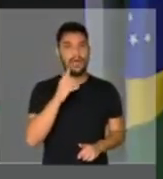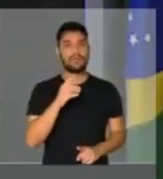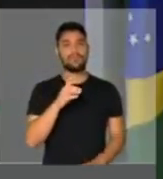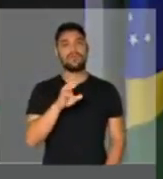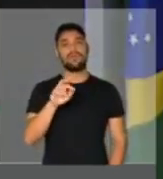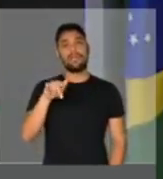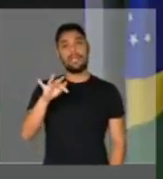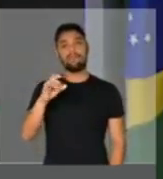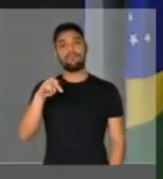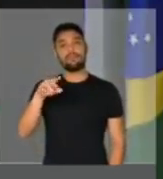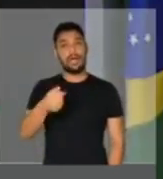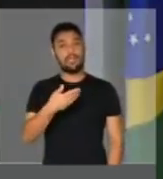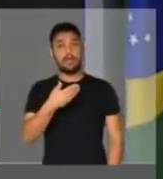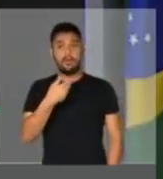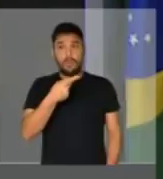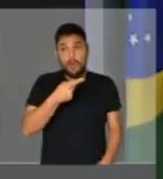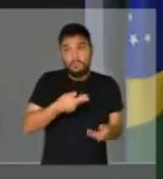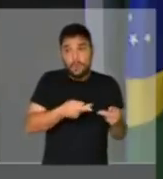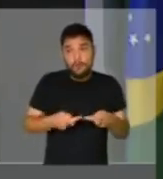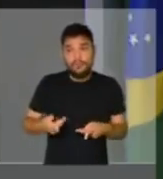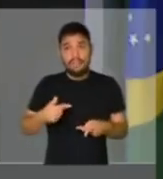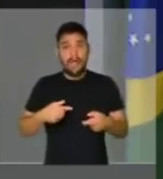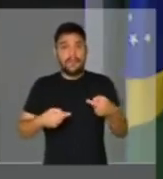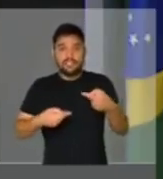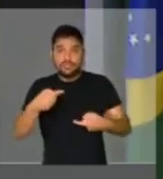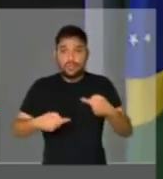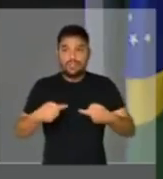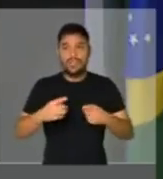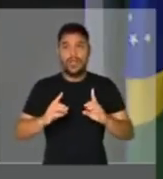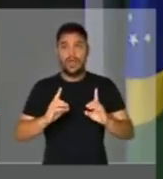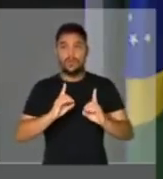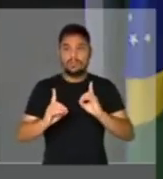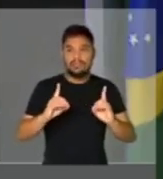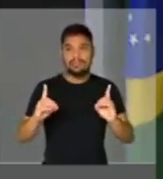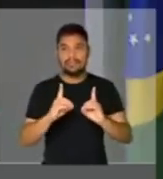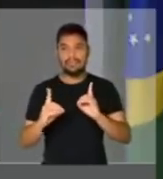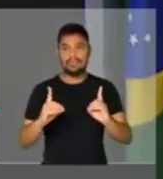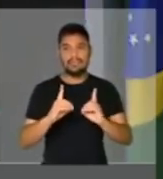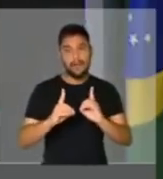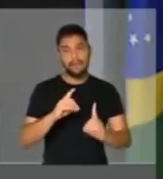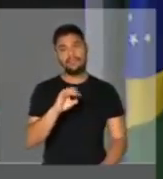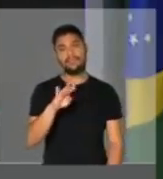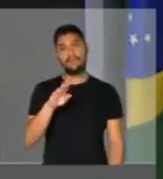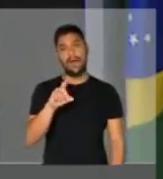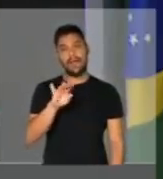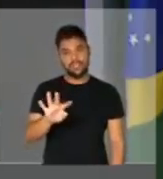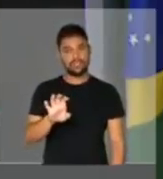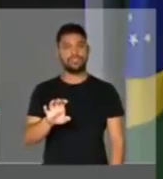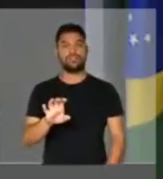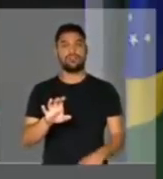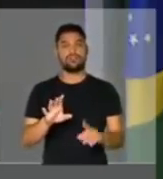que me convidaria para um debate propositivo em relação à reforma previdenciária, porque 40% dos